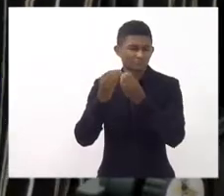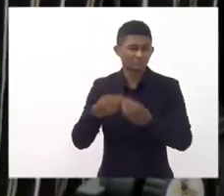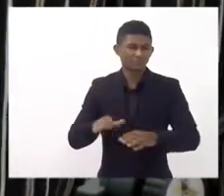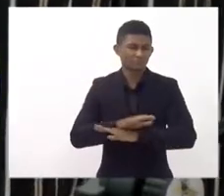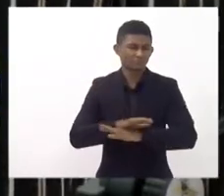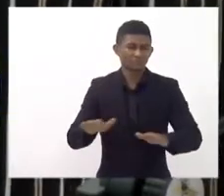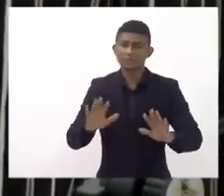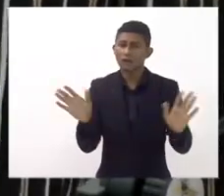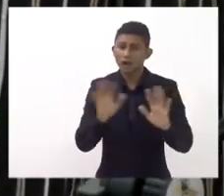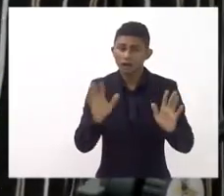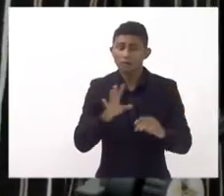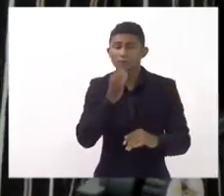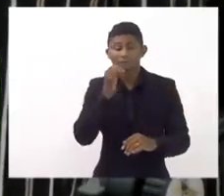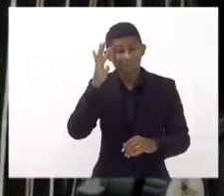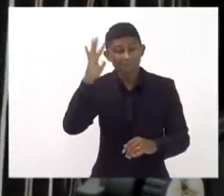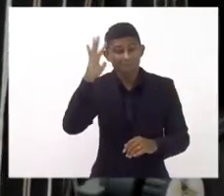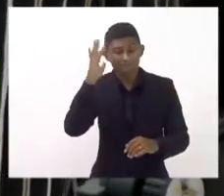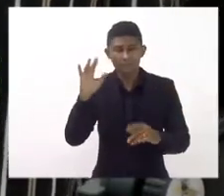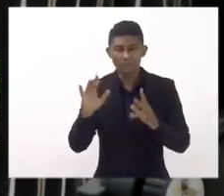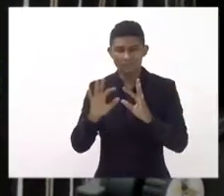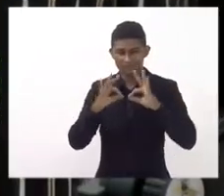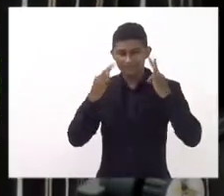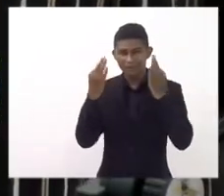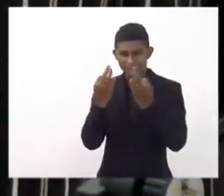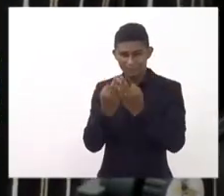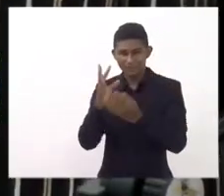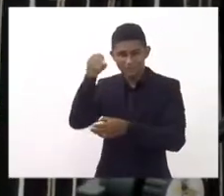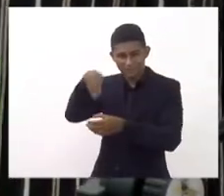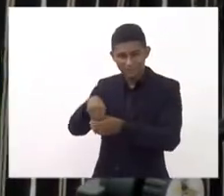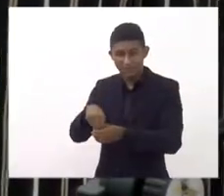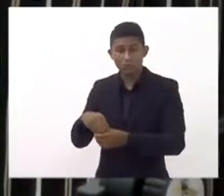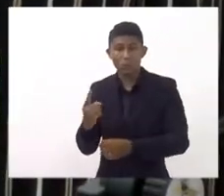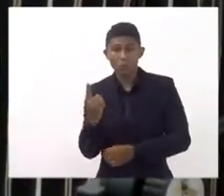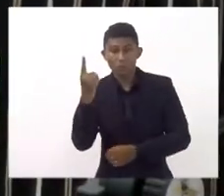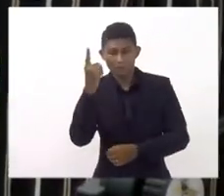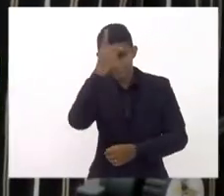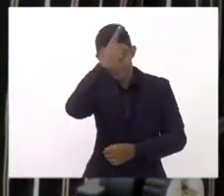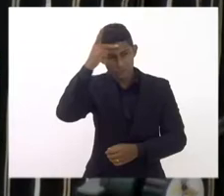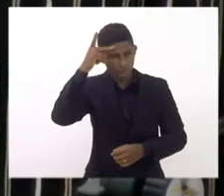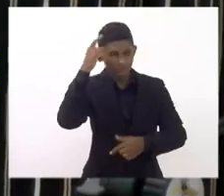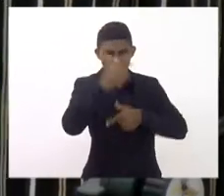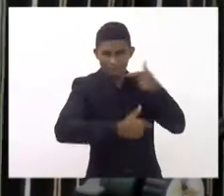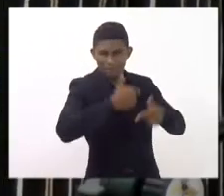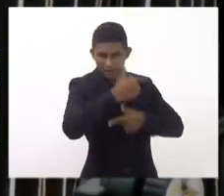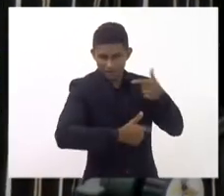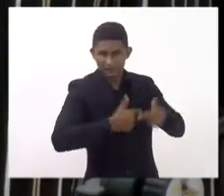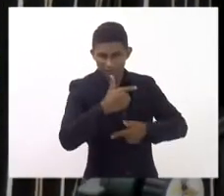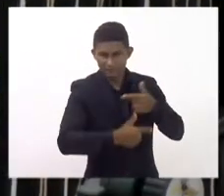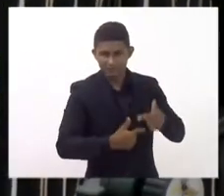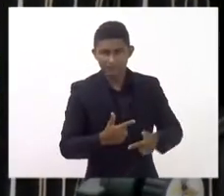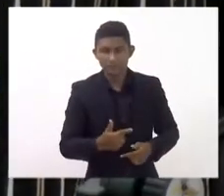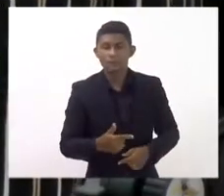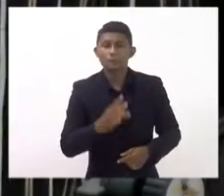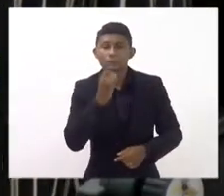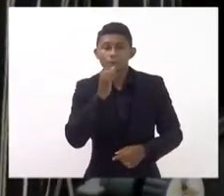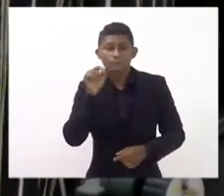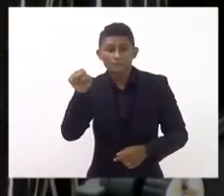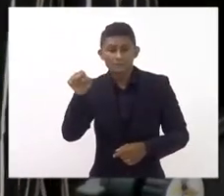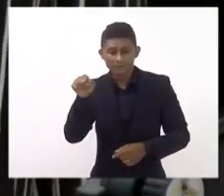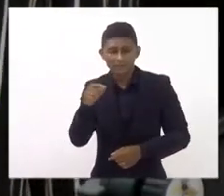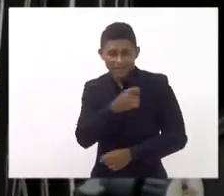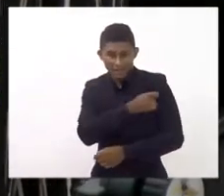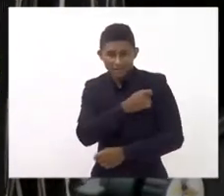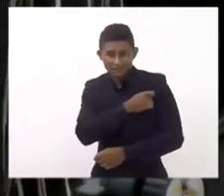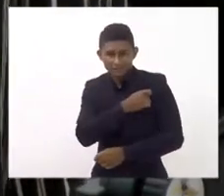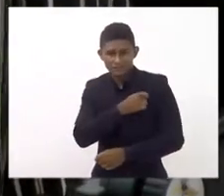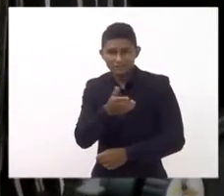em cada família pelo menos um empregado formal, e, na verdade, a maior parte dos nossos estudantes sequer tem essa renda